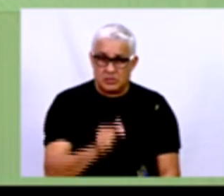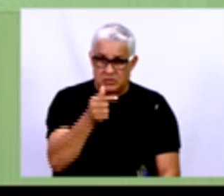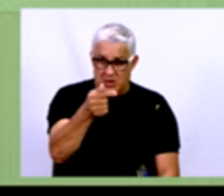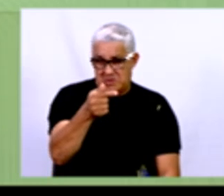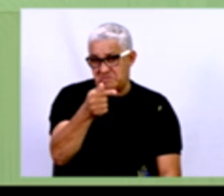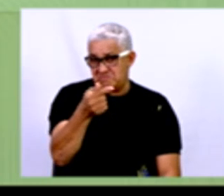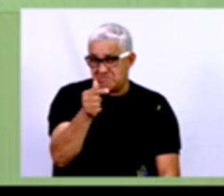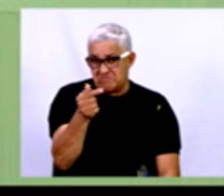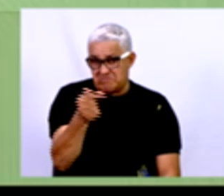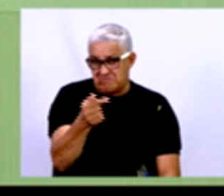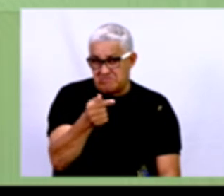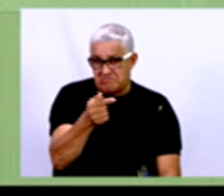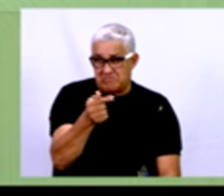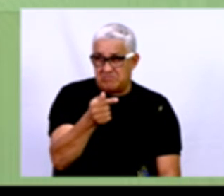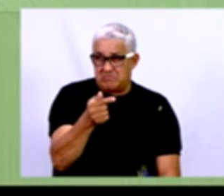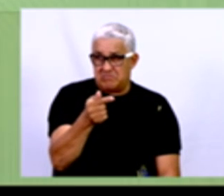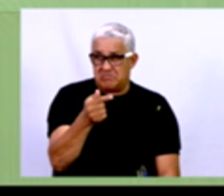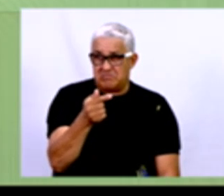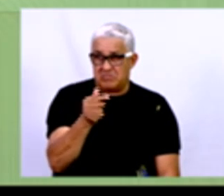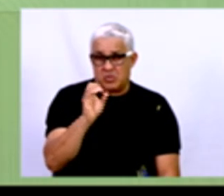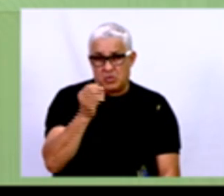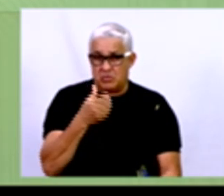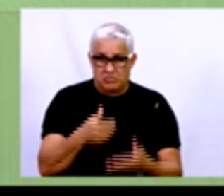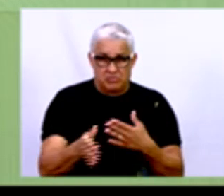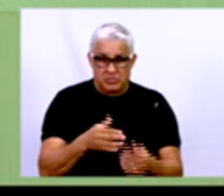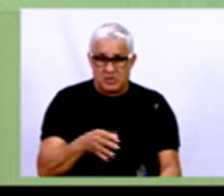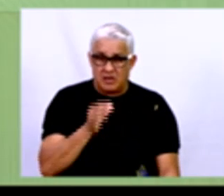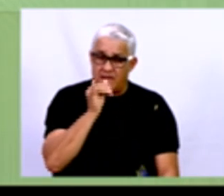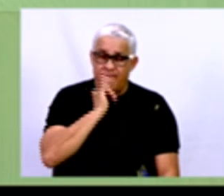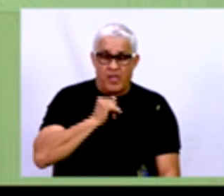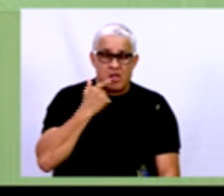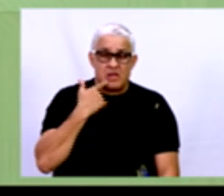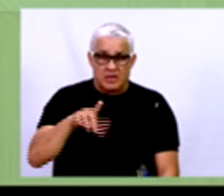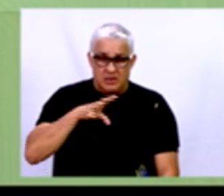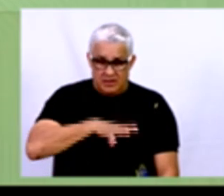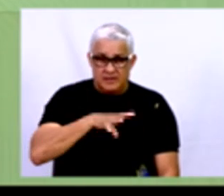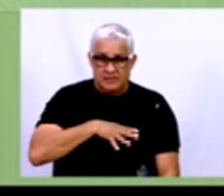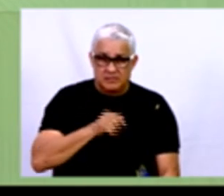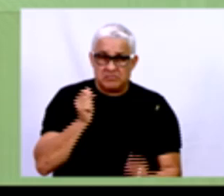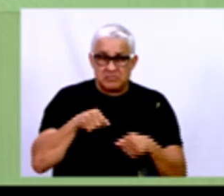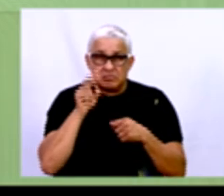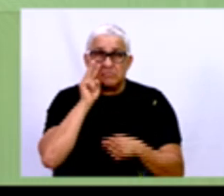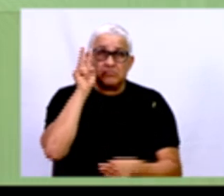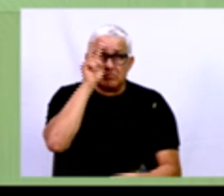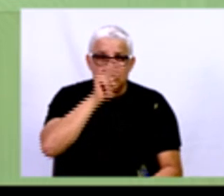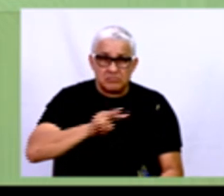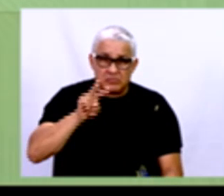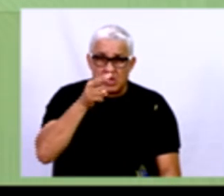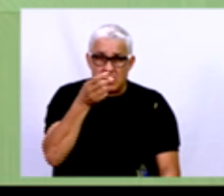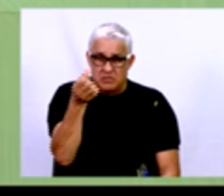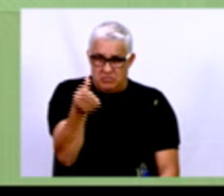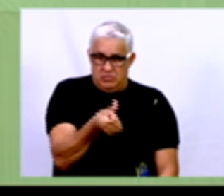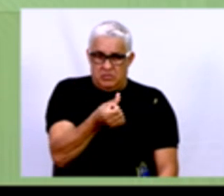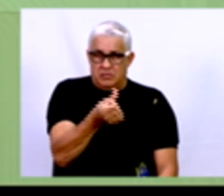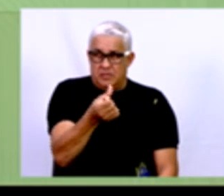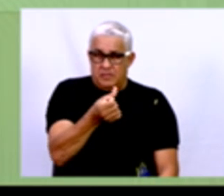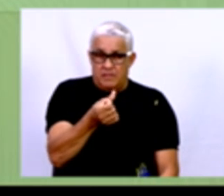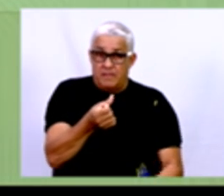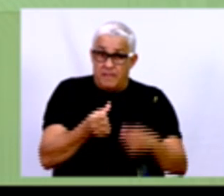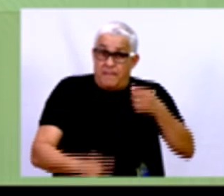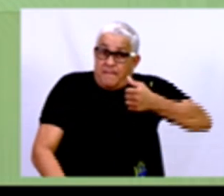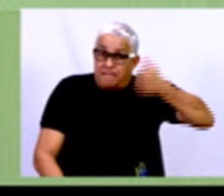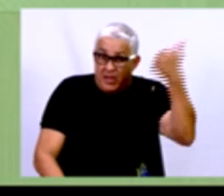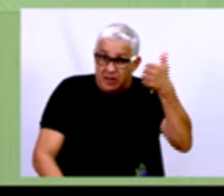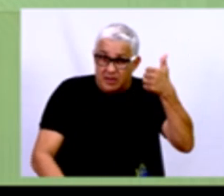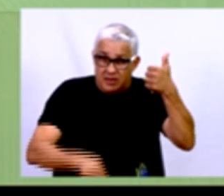ou mesmo em outra colocação. Então, a língua portuguesa, ó, como vocês podem ver, aparece em sexto lugar. Qual é o primeiro? O